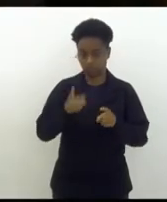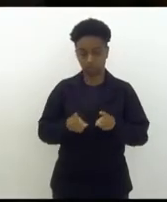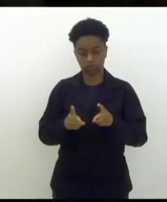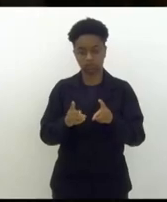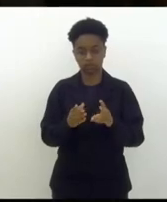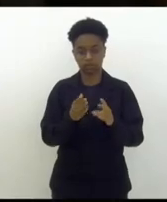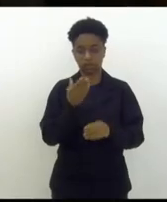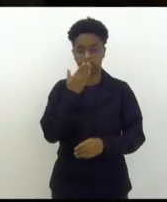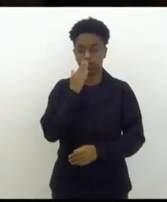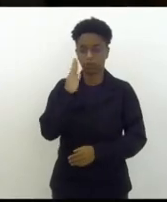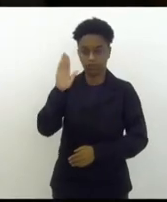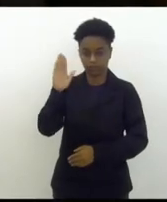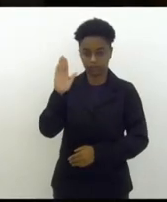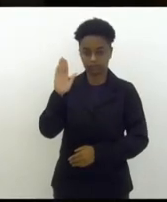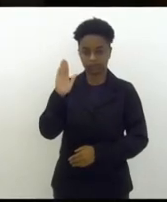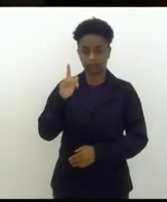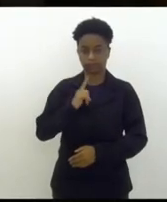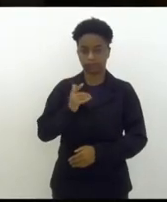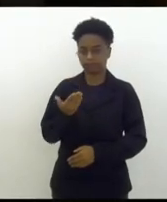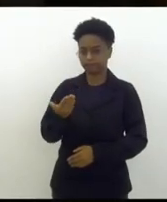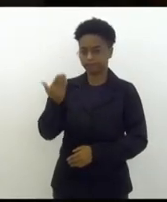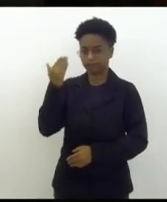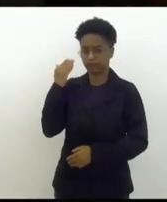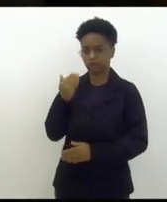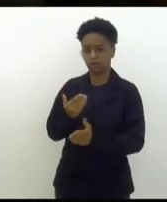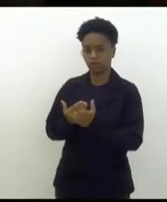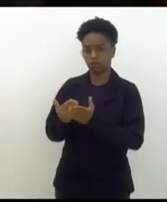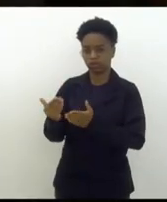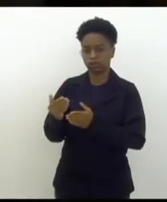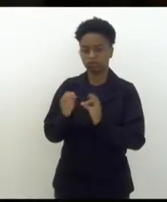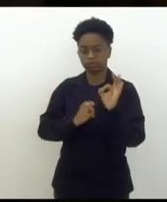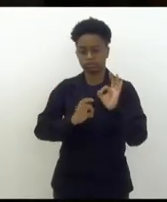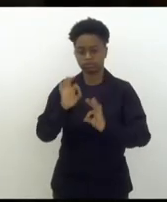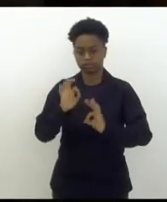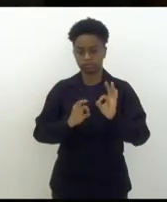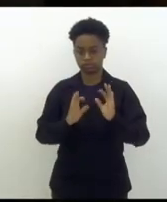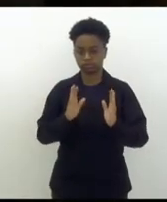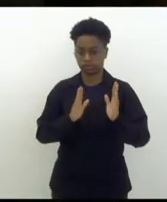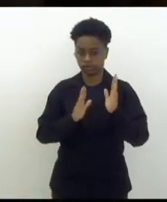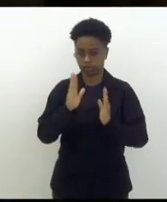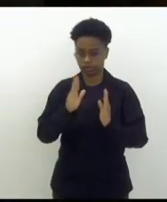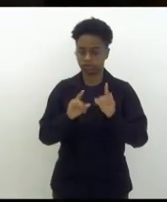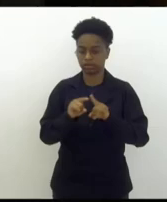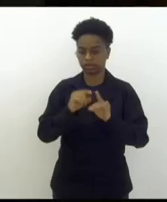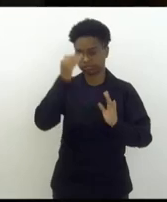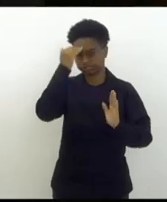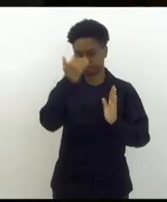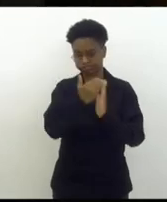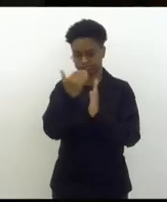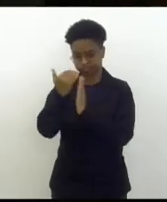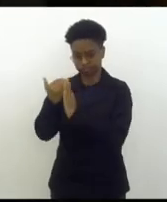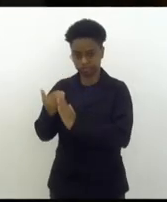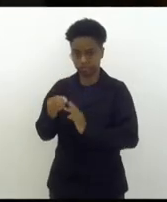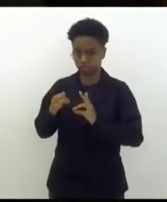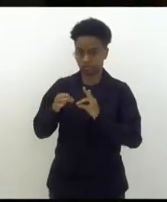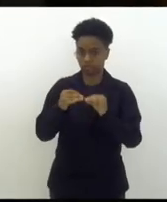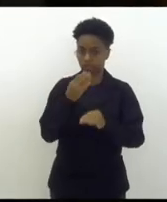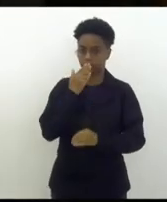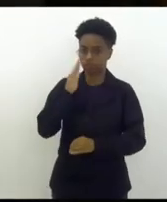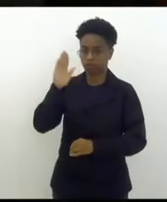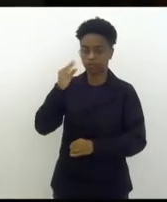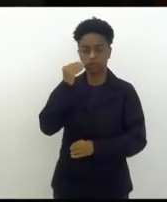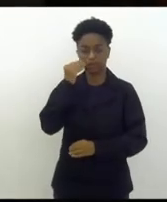promessas que fez desde o seu restabelecimento que vem cumprindo no sentido do